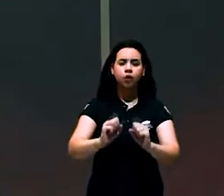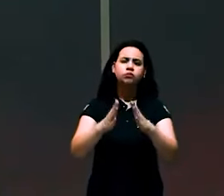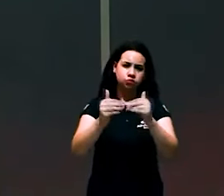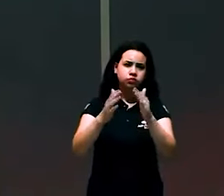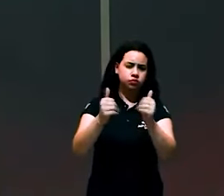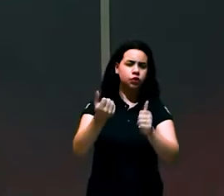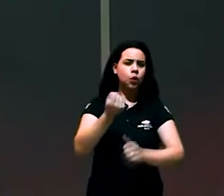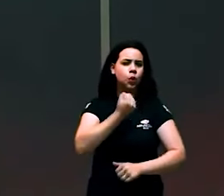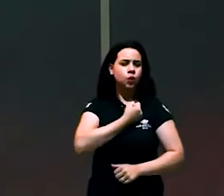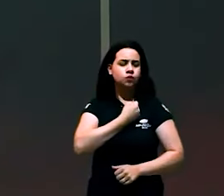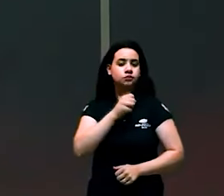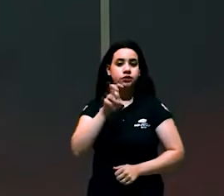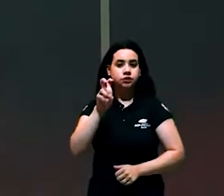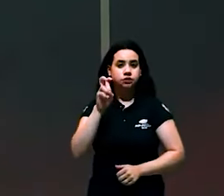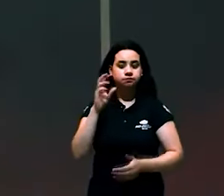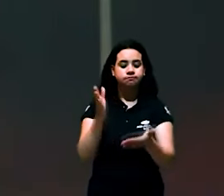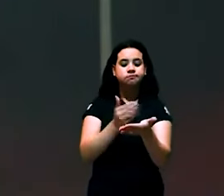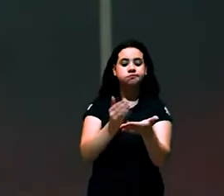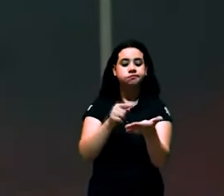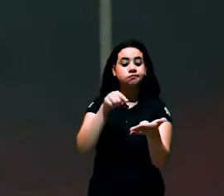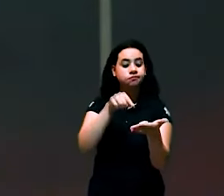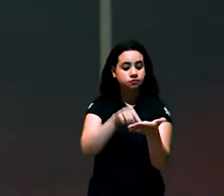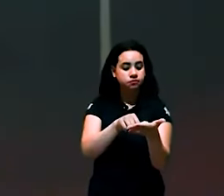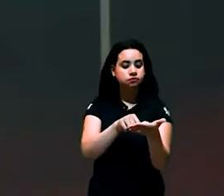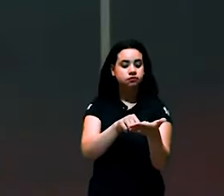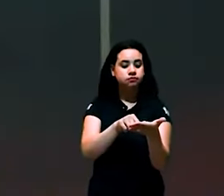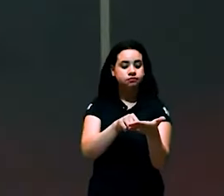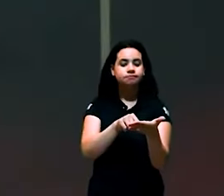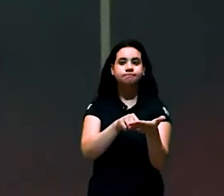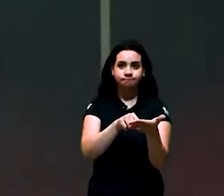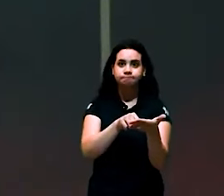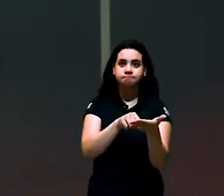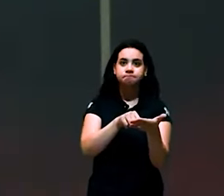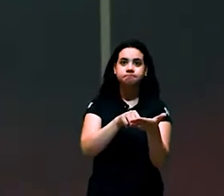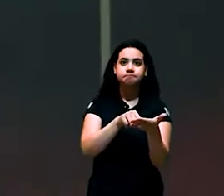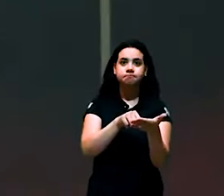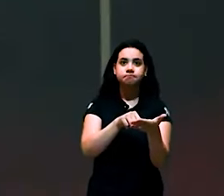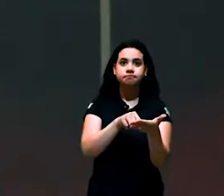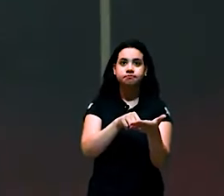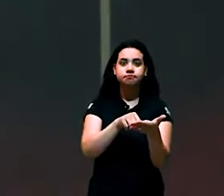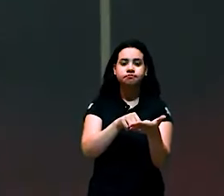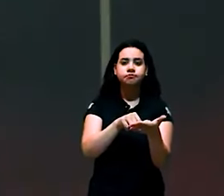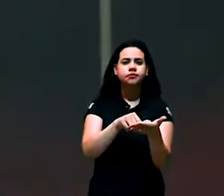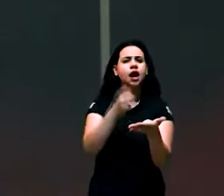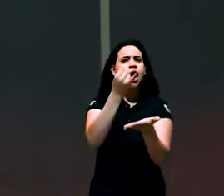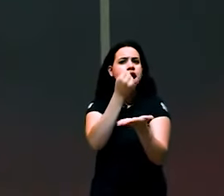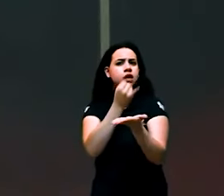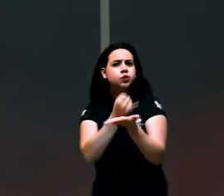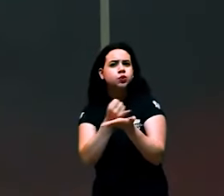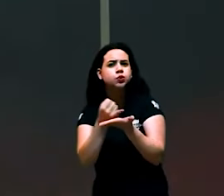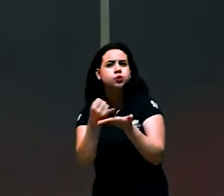5, nós temos que começar a desenrolar um tema que